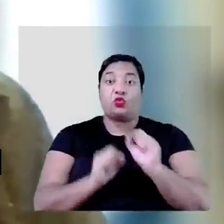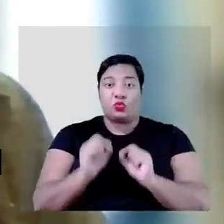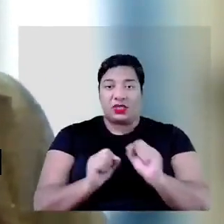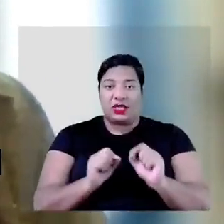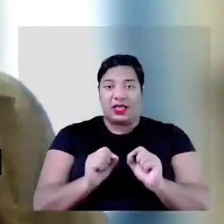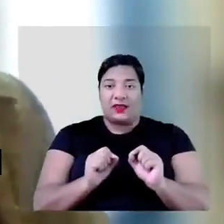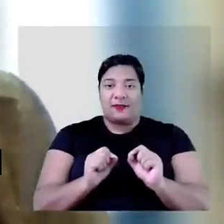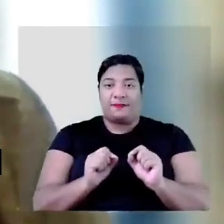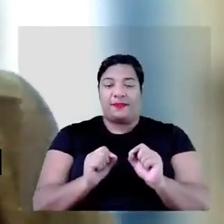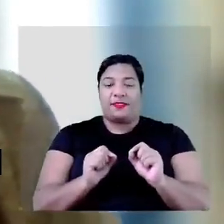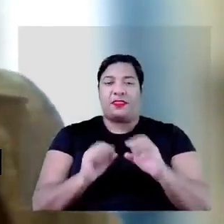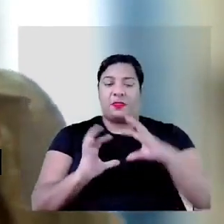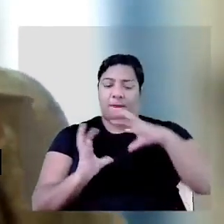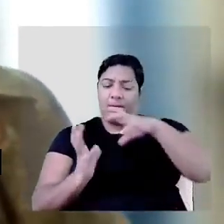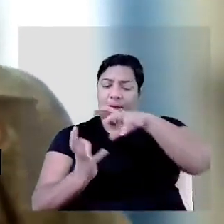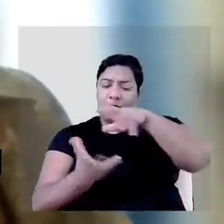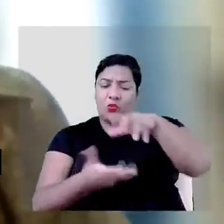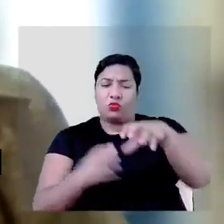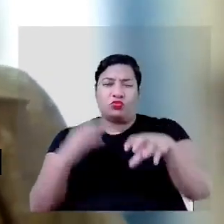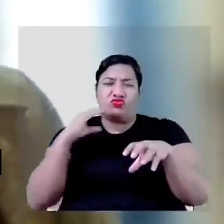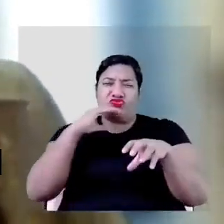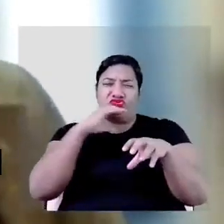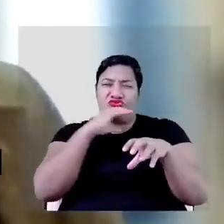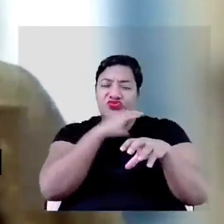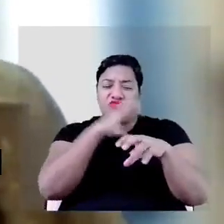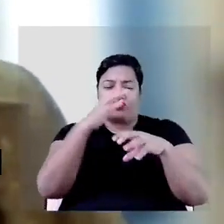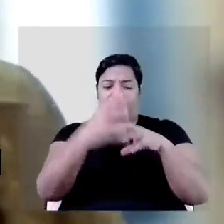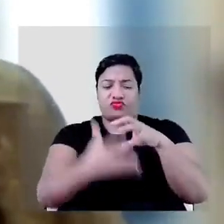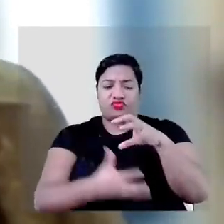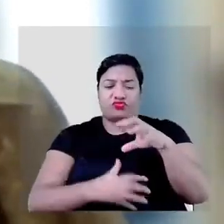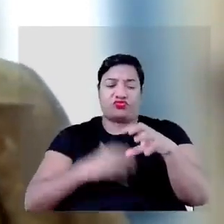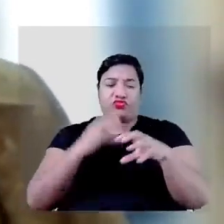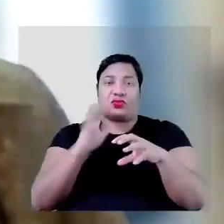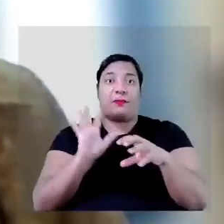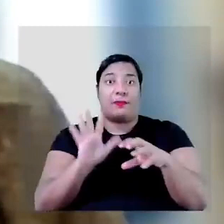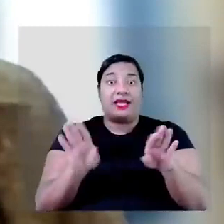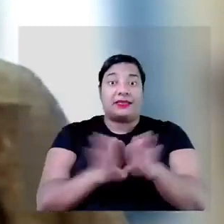o aquecimento global, mas também a da perspectiva